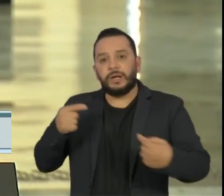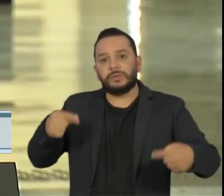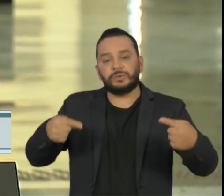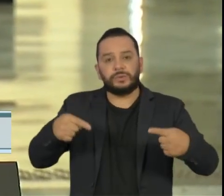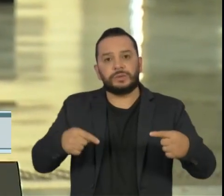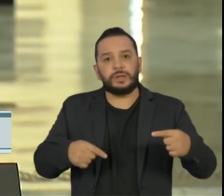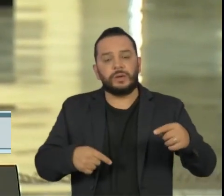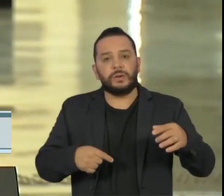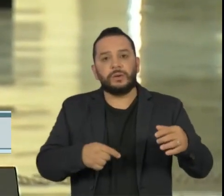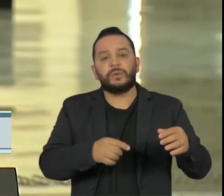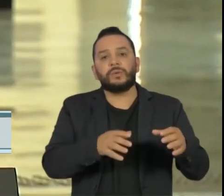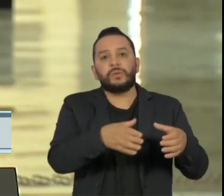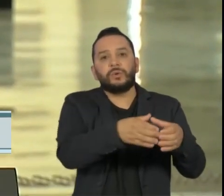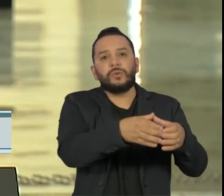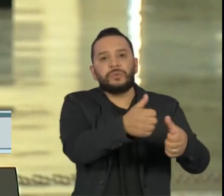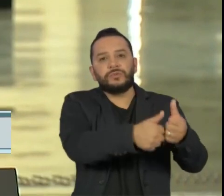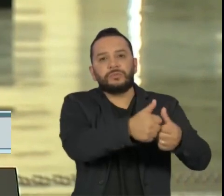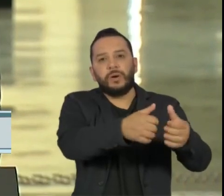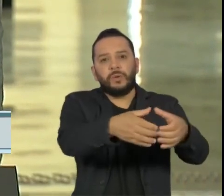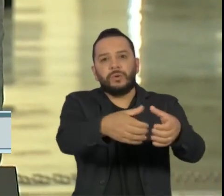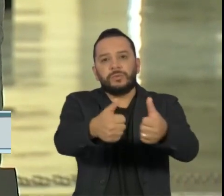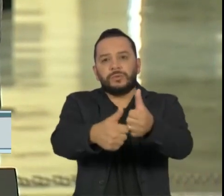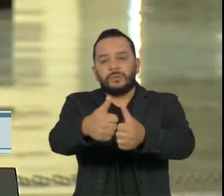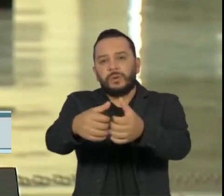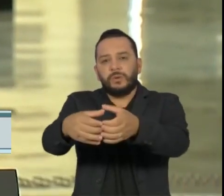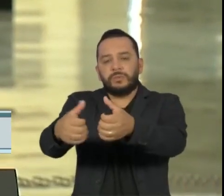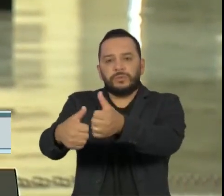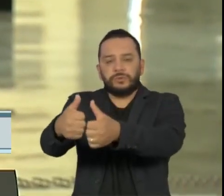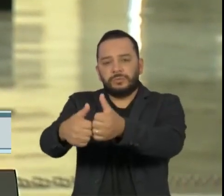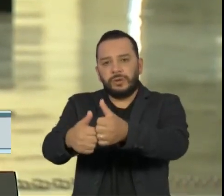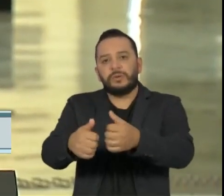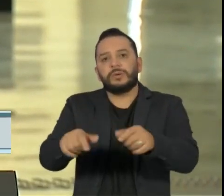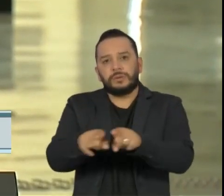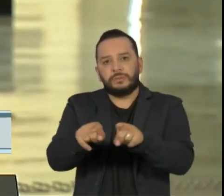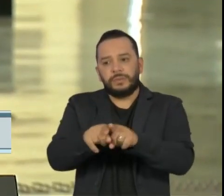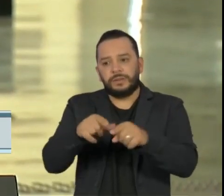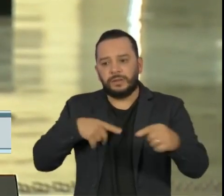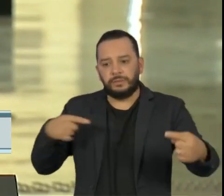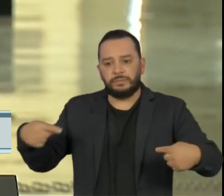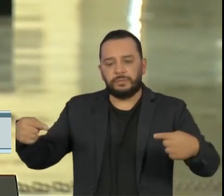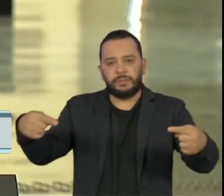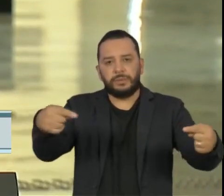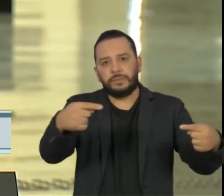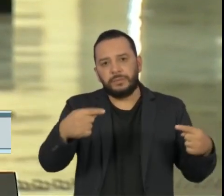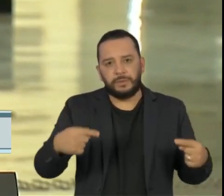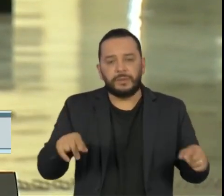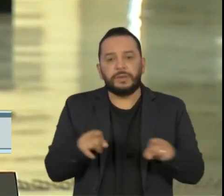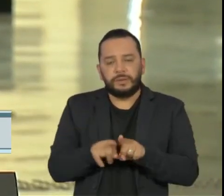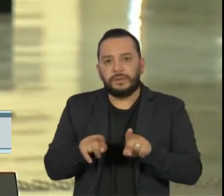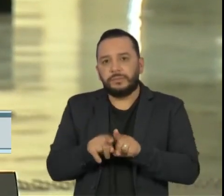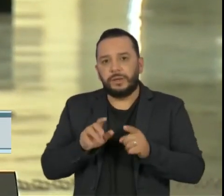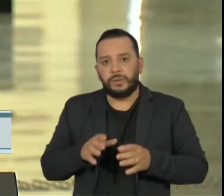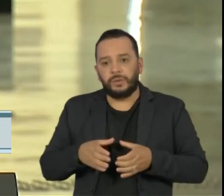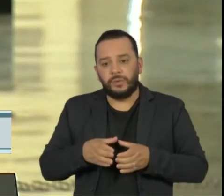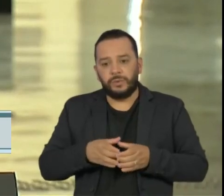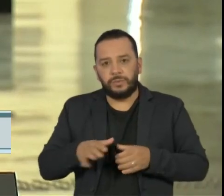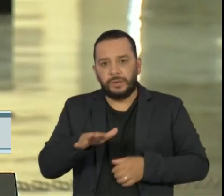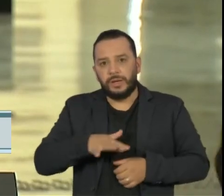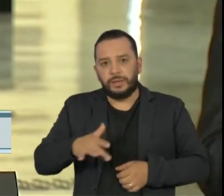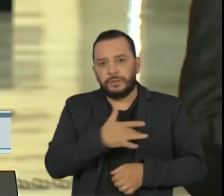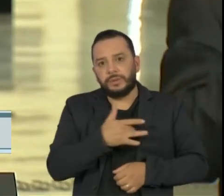departamentos médicos dos clubes e com o Comitê de Saúde do Centro de Contingências.